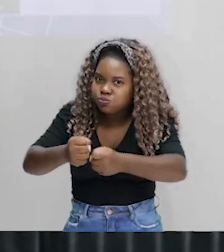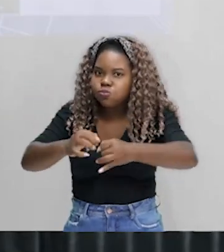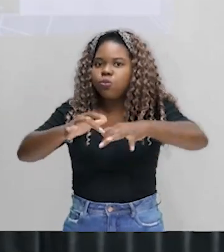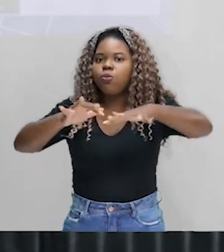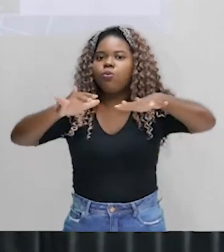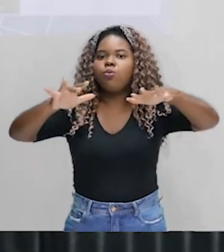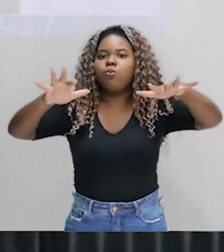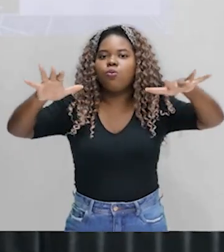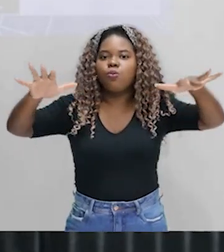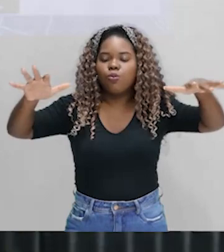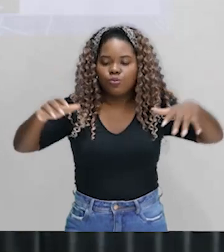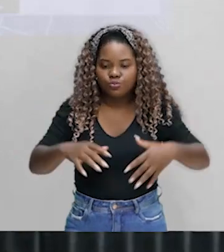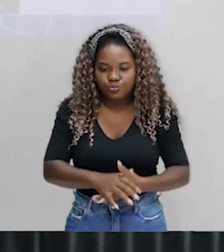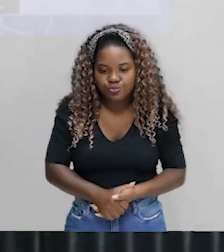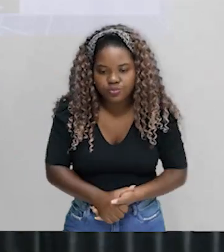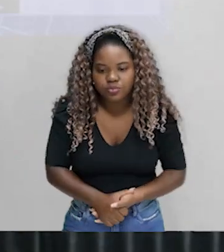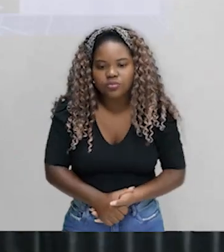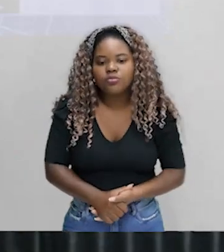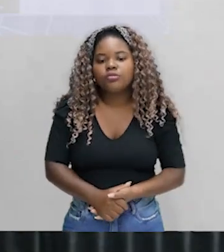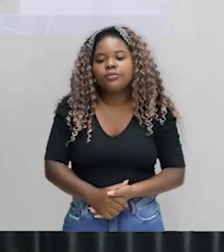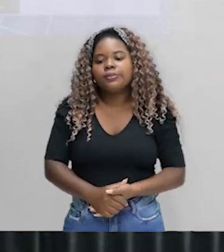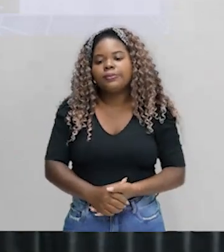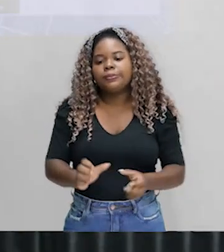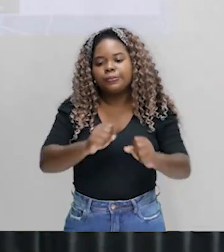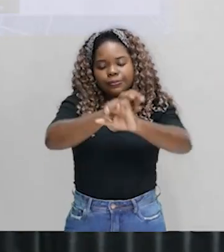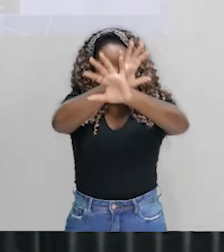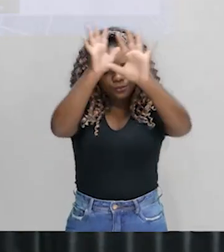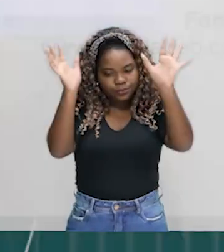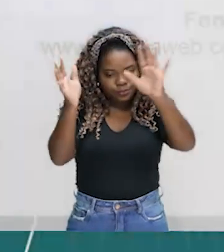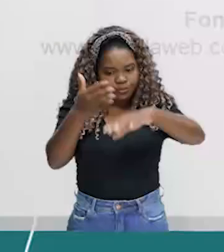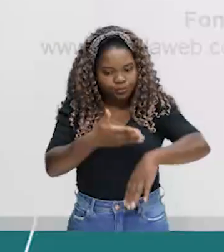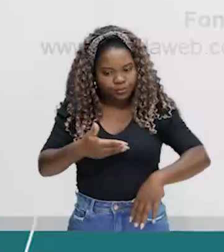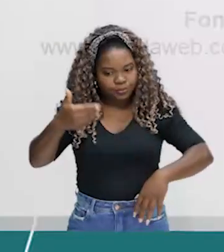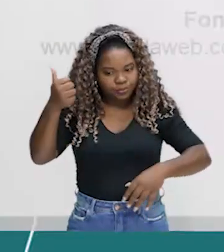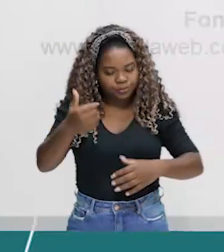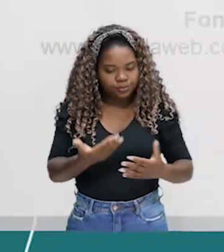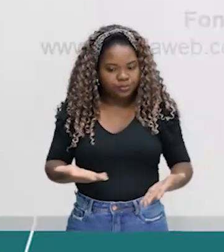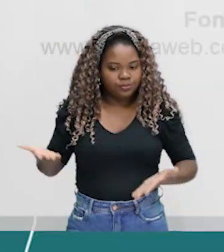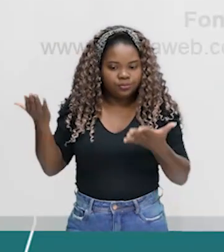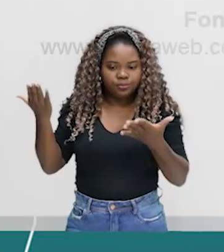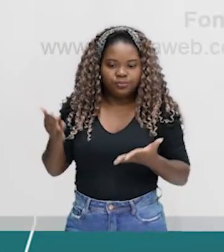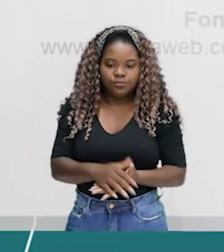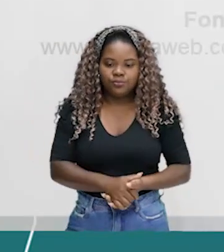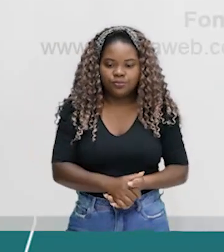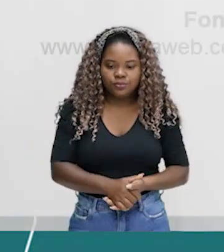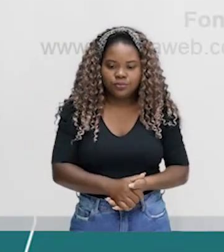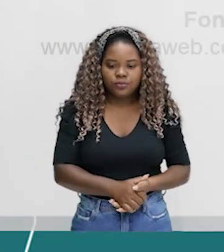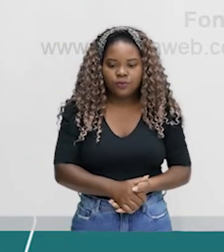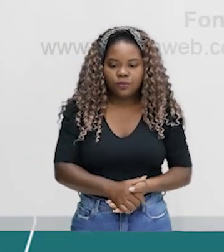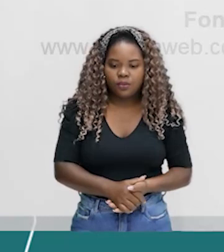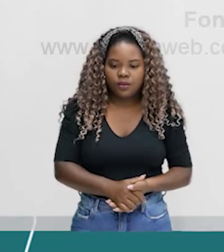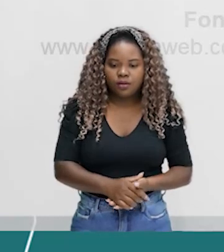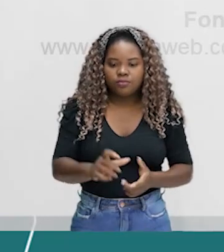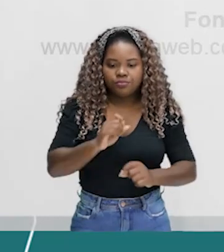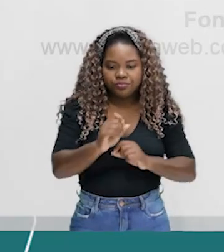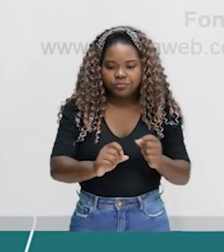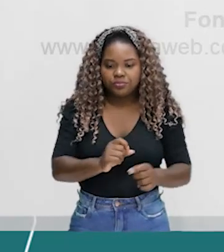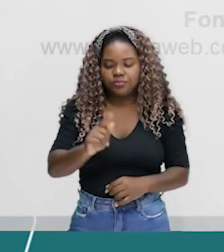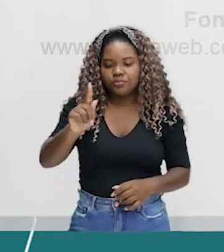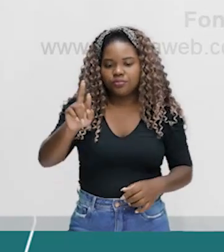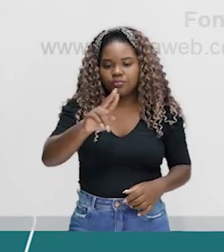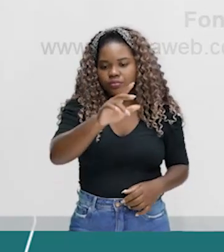tá? Então, nós tínhamos aqui como ele diz aqui, um grão primordial, né? Esse grão